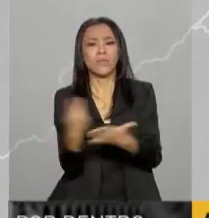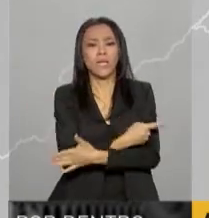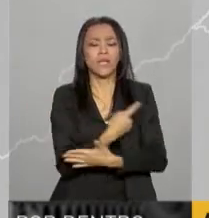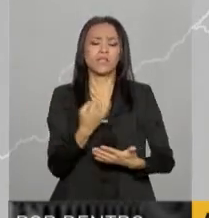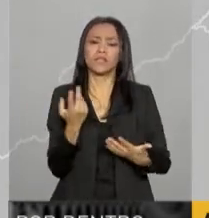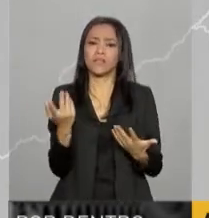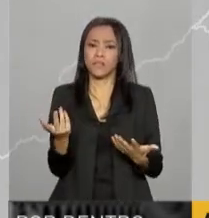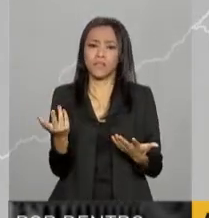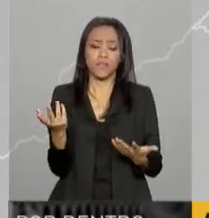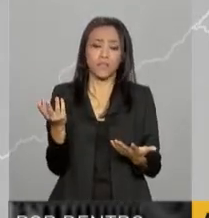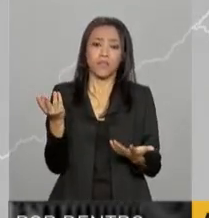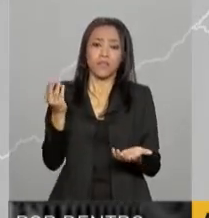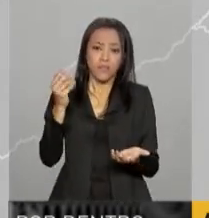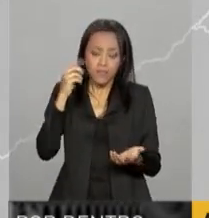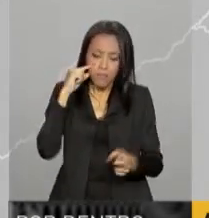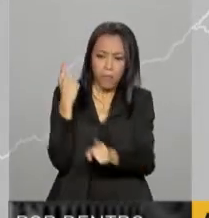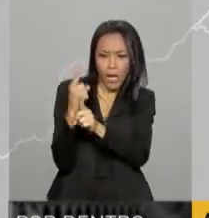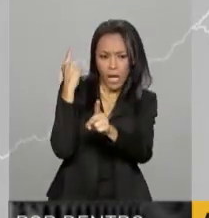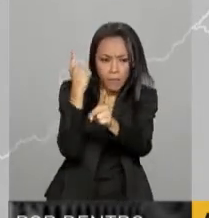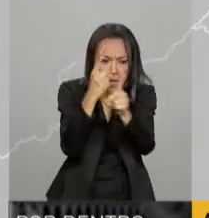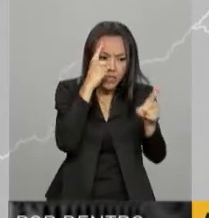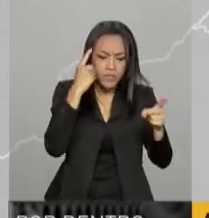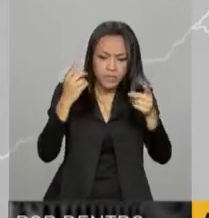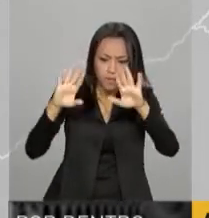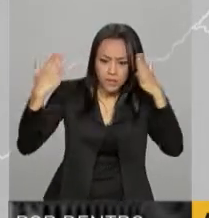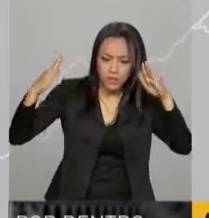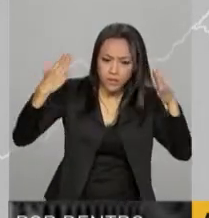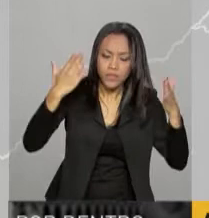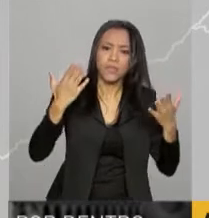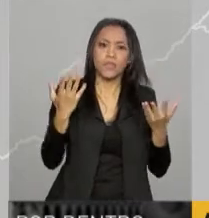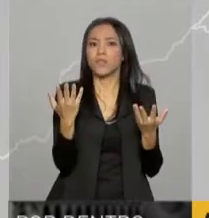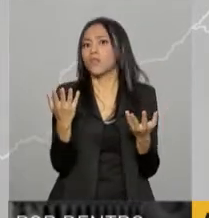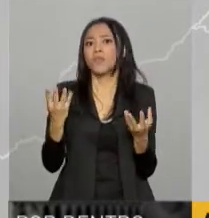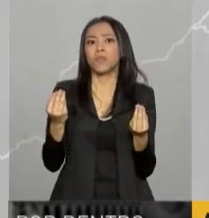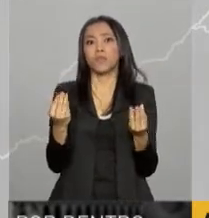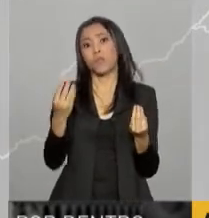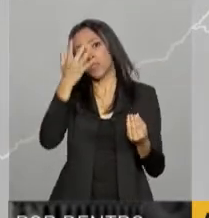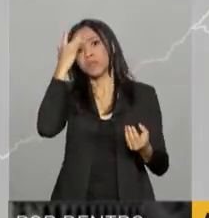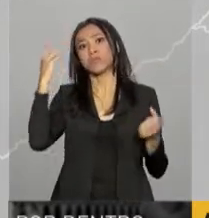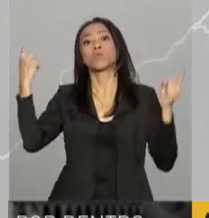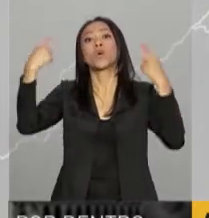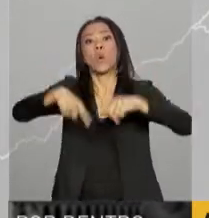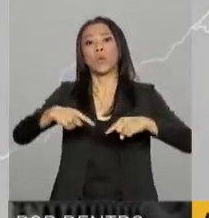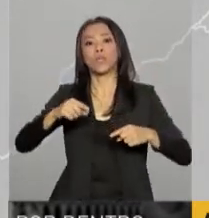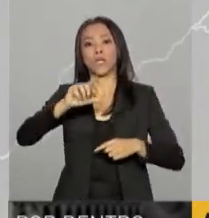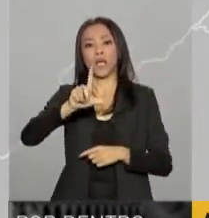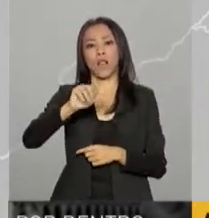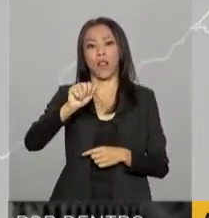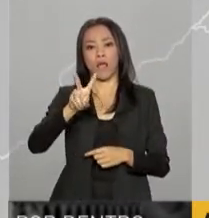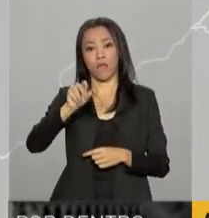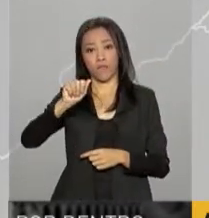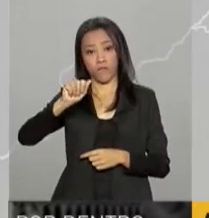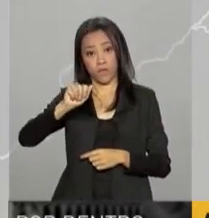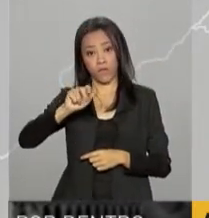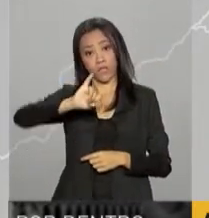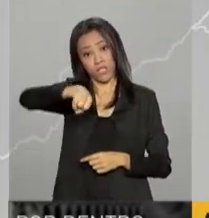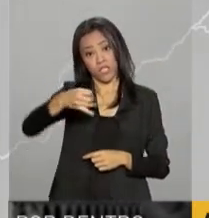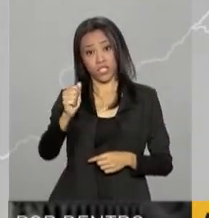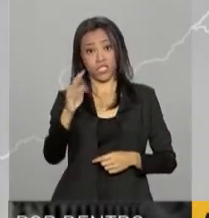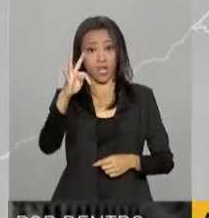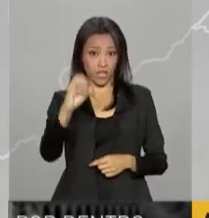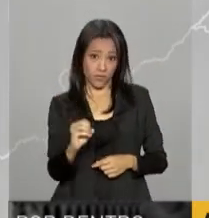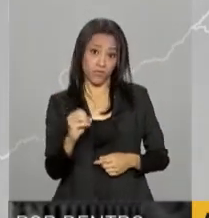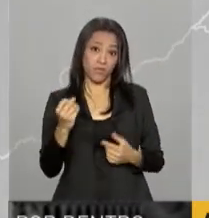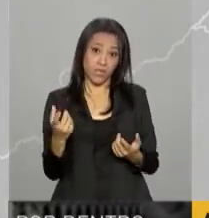e tanto que precisam ser descobertos e principalmente com tanta gente contra a operação lava jato sabemos que há muitos empresários de grande porte imponente com